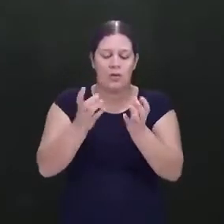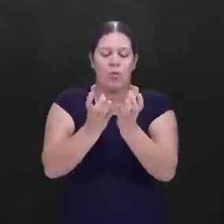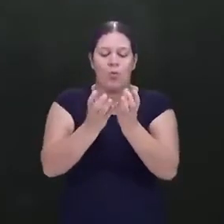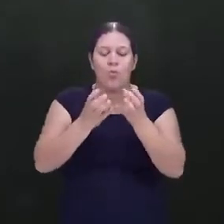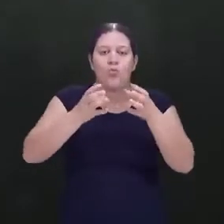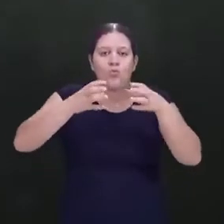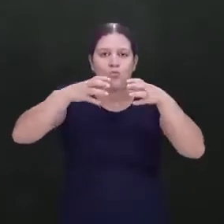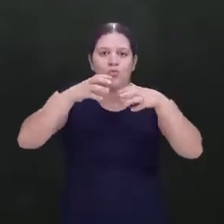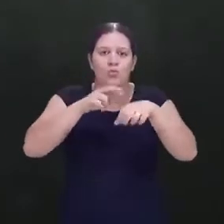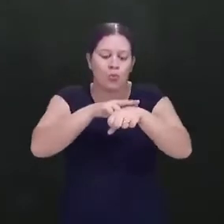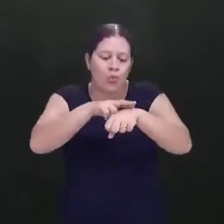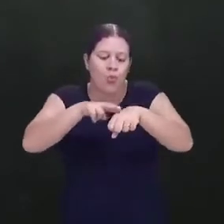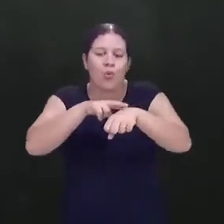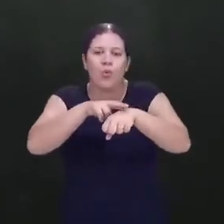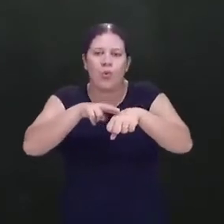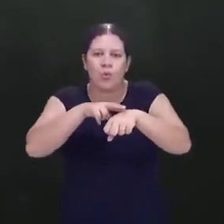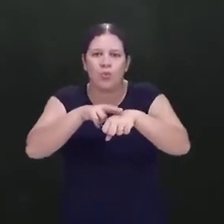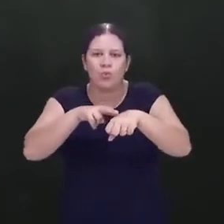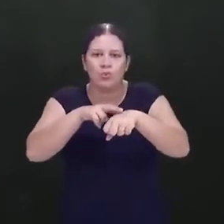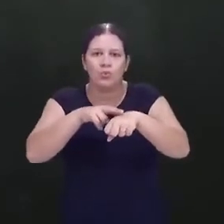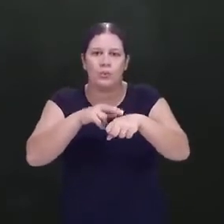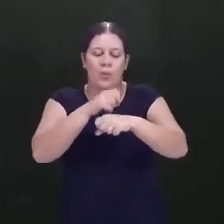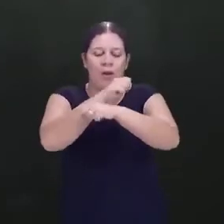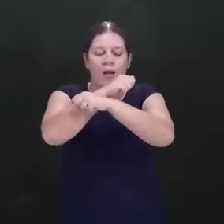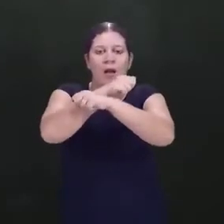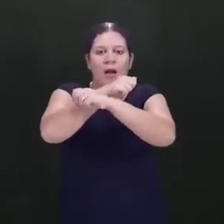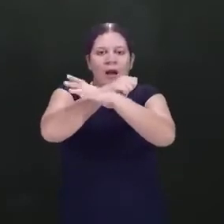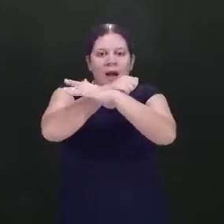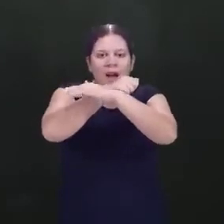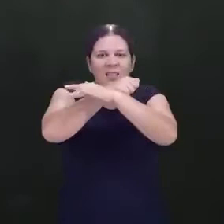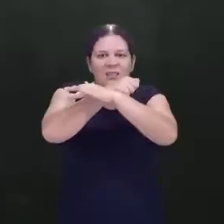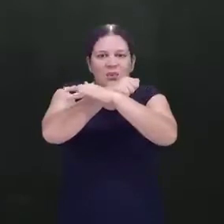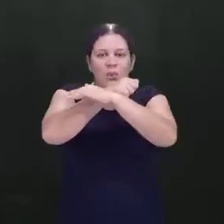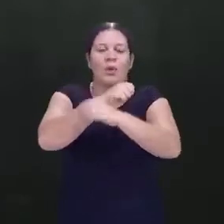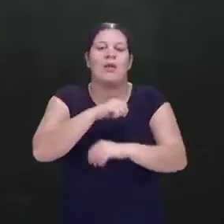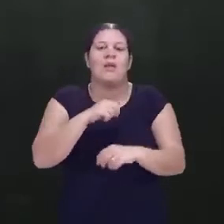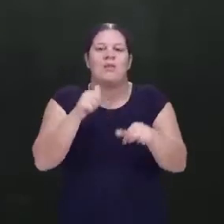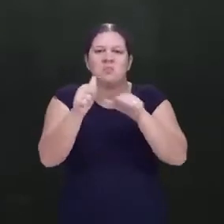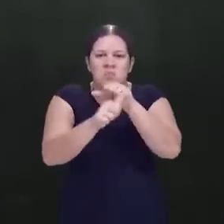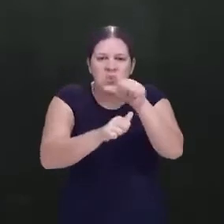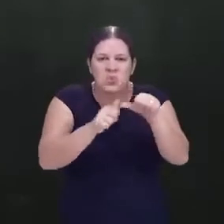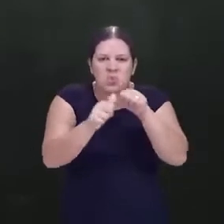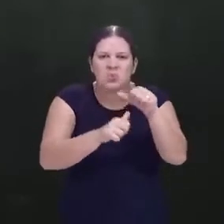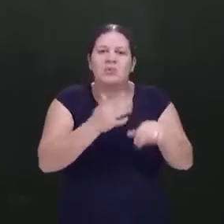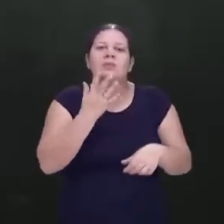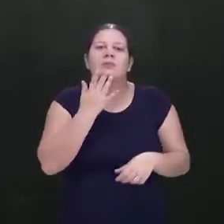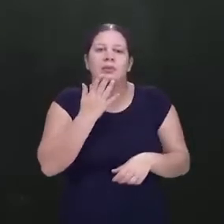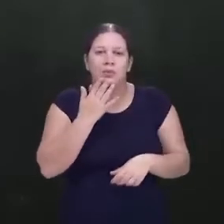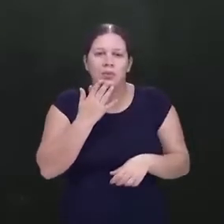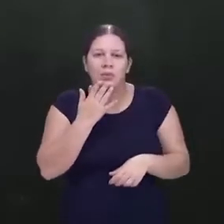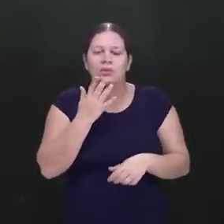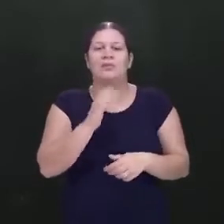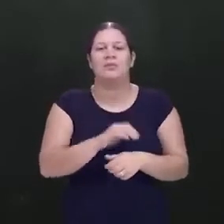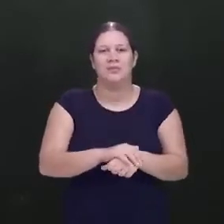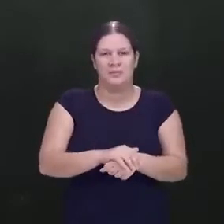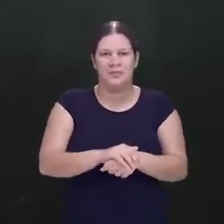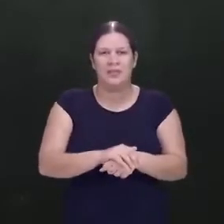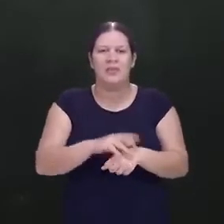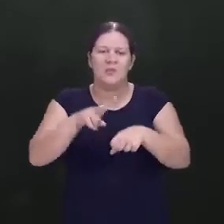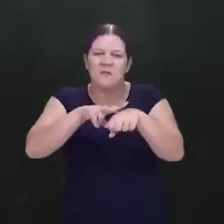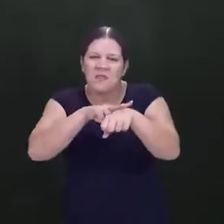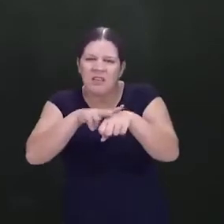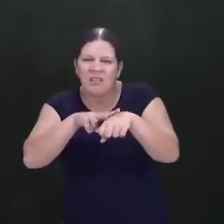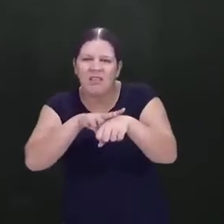roxo a um ambiente mais ácido, por exemplo, um vinagre, ele muda de cor. E a um ambiente mais básico, ele também muda. Então, ele vai ficar roxeado, ele